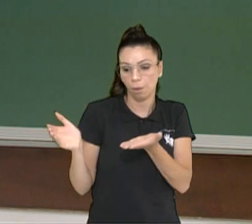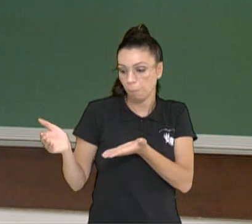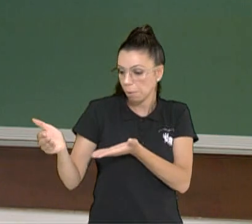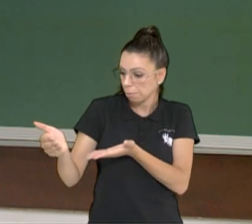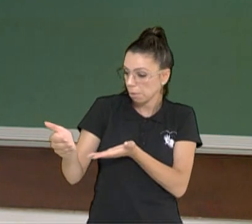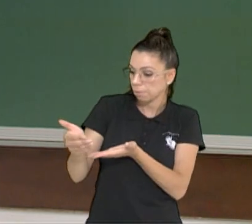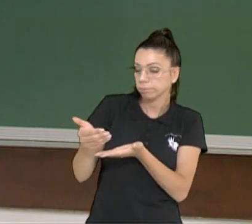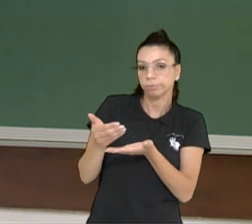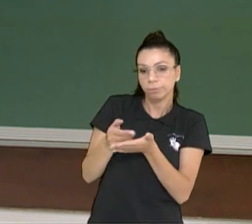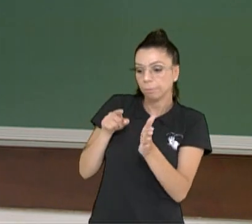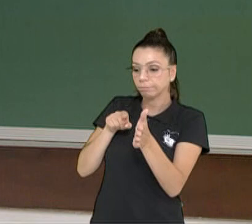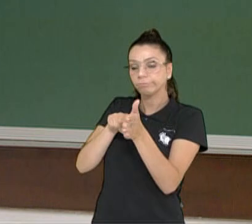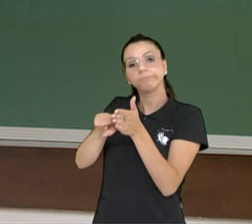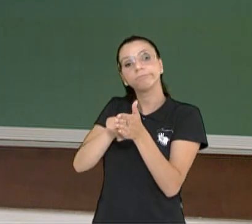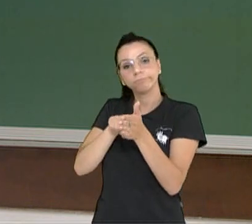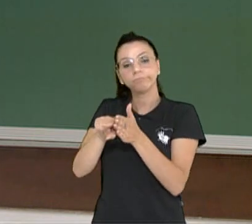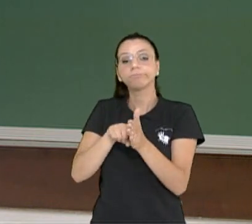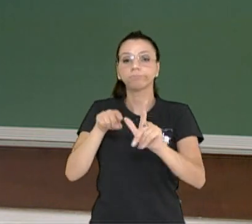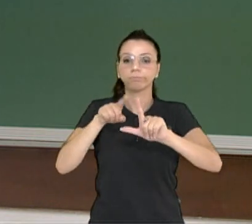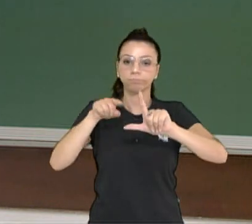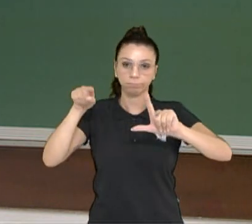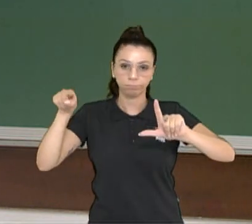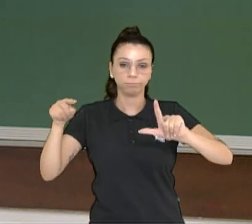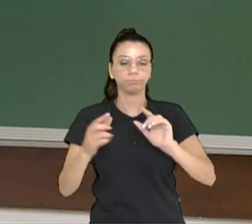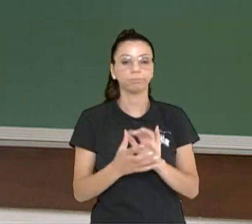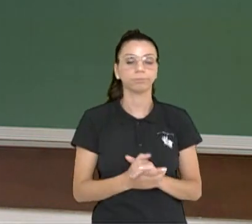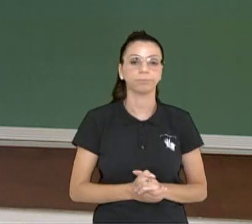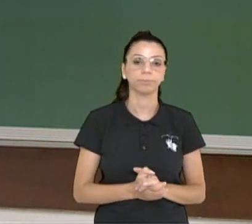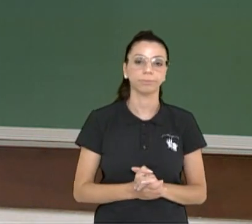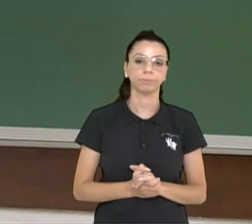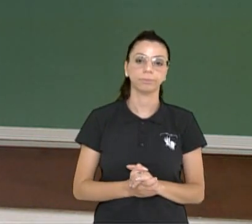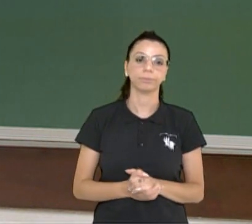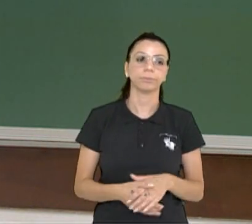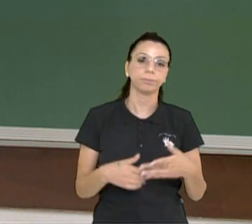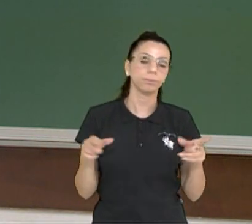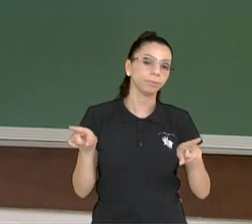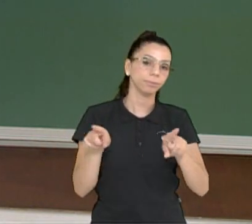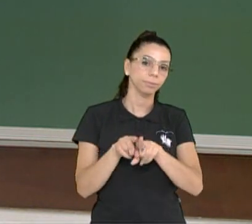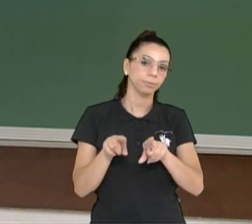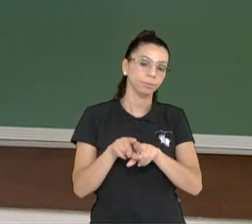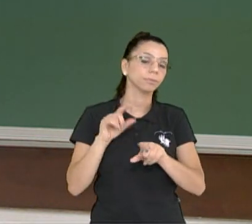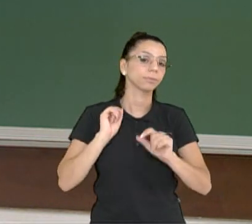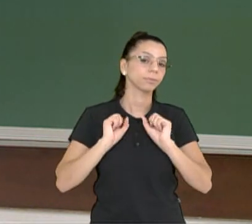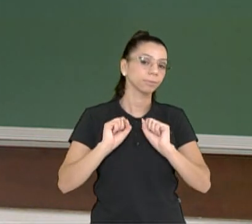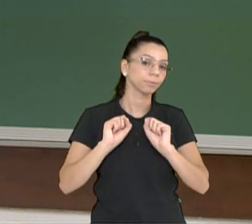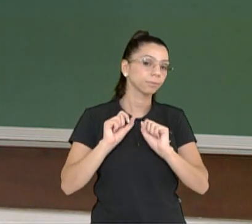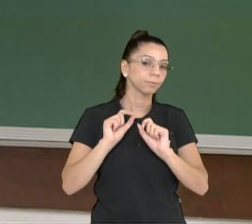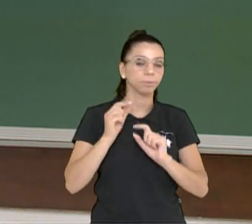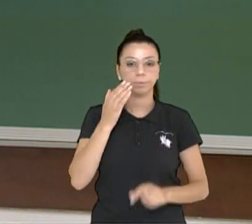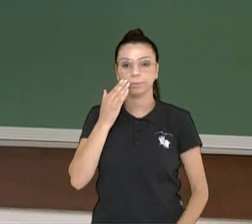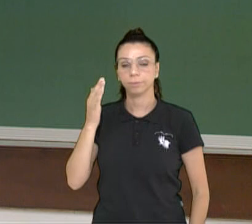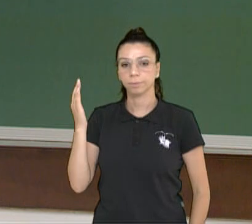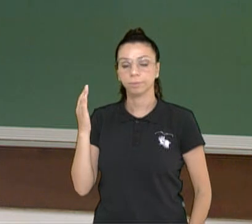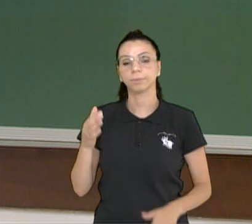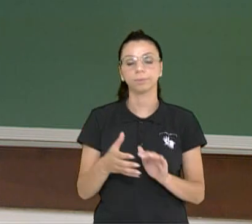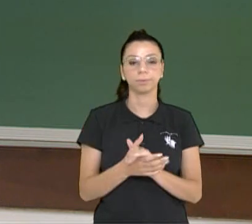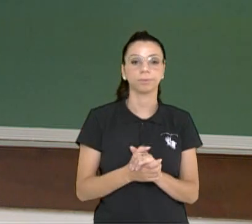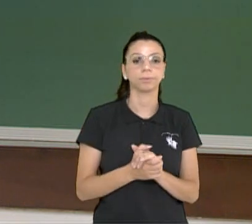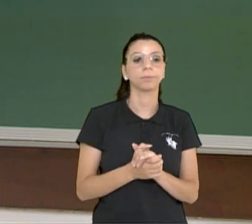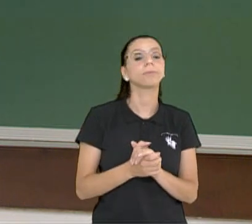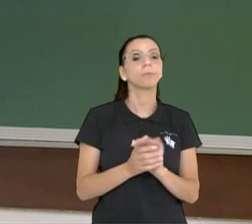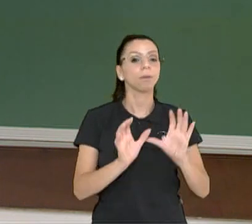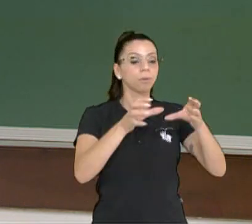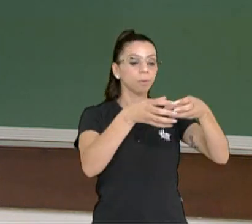fazendo alguma pesquisa estatística. Tá? Então, aí, nós vimos na aula passada a distribuição de frequência de